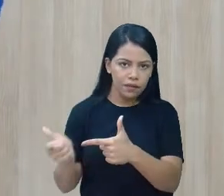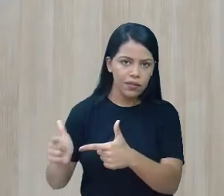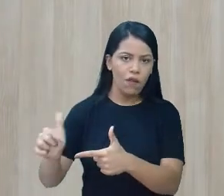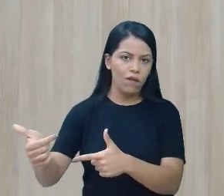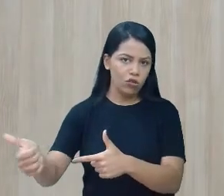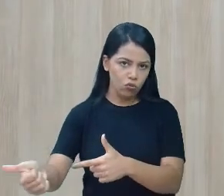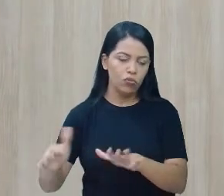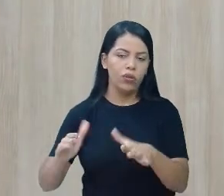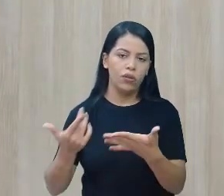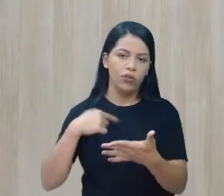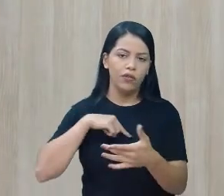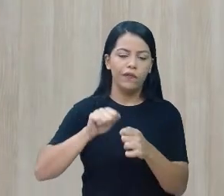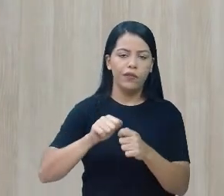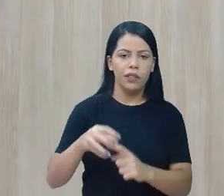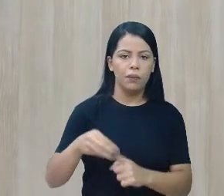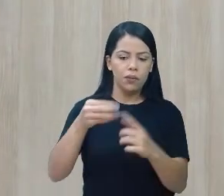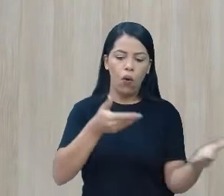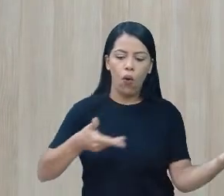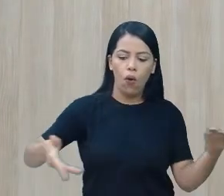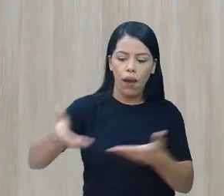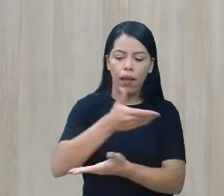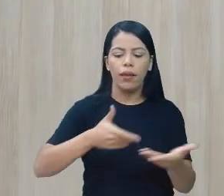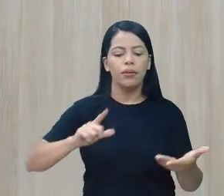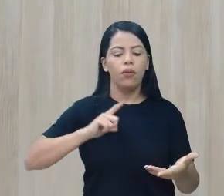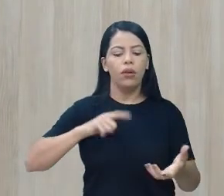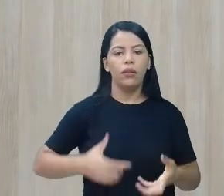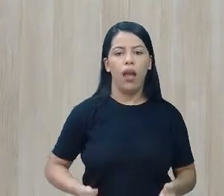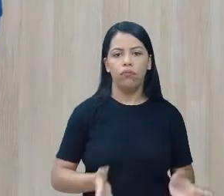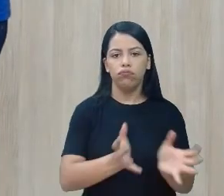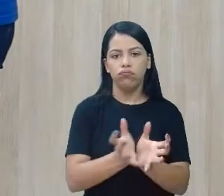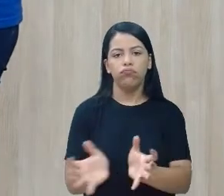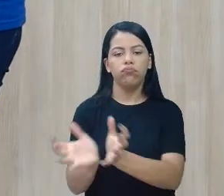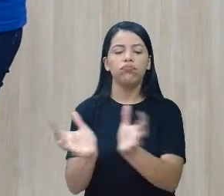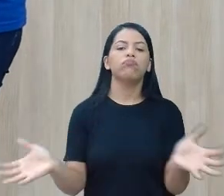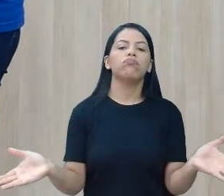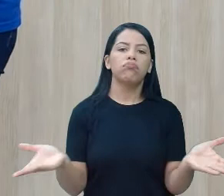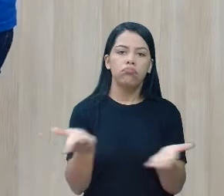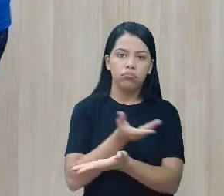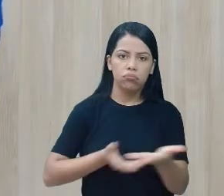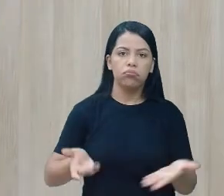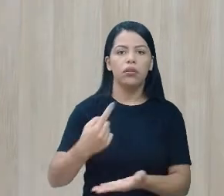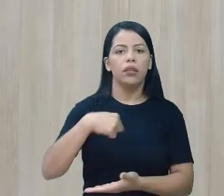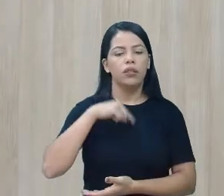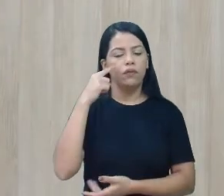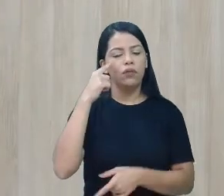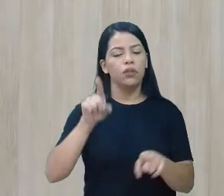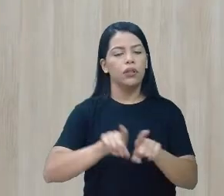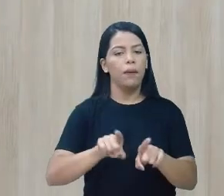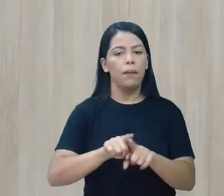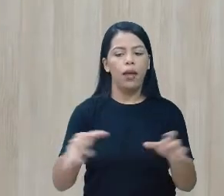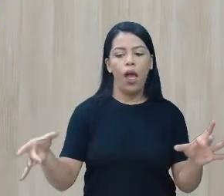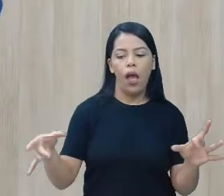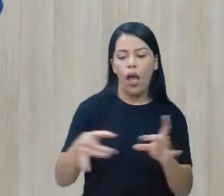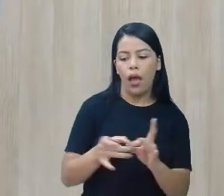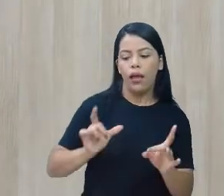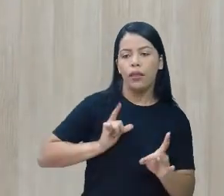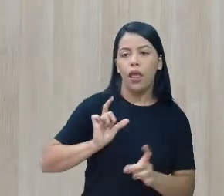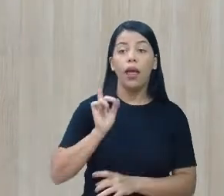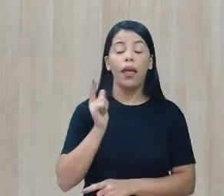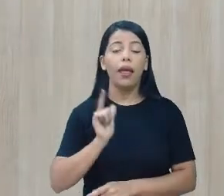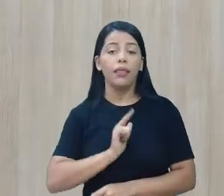gente fez a principal relação aí entre esses valores e a gente também falou da ligação entre eles, né? Eu